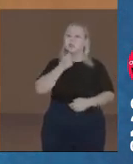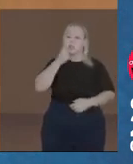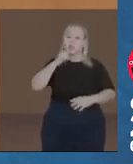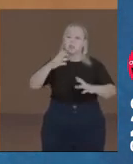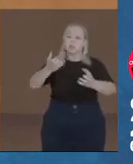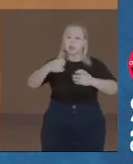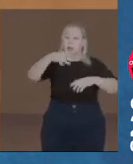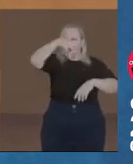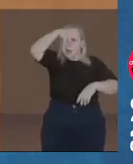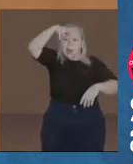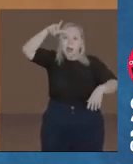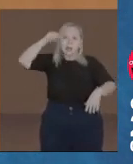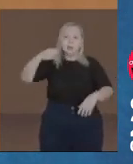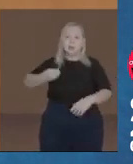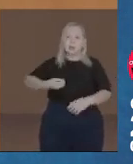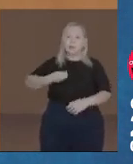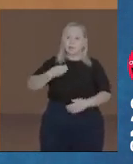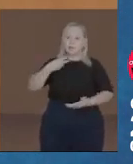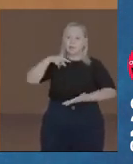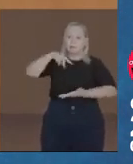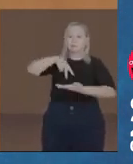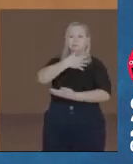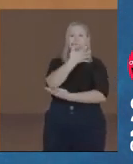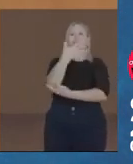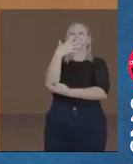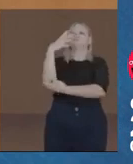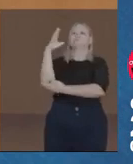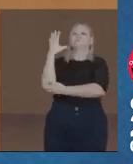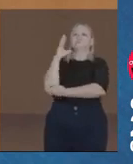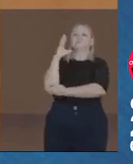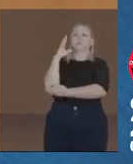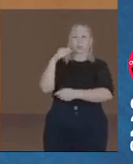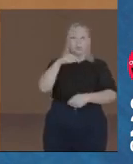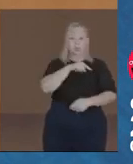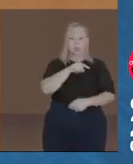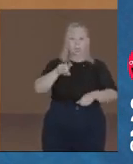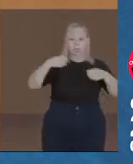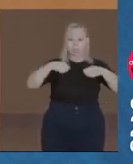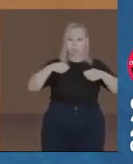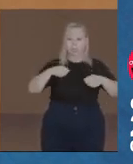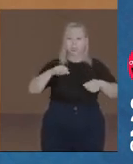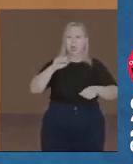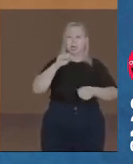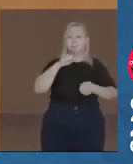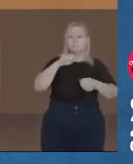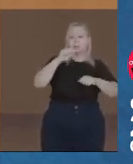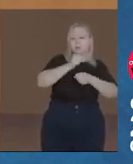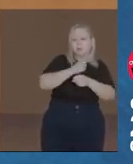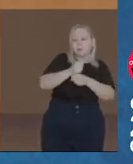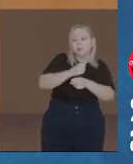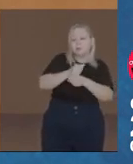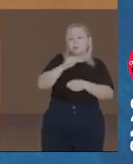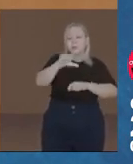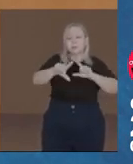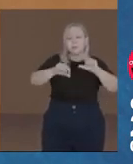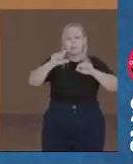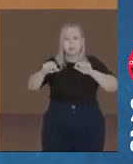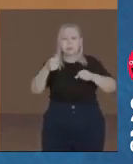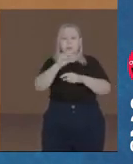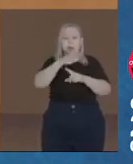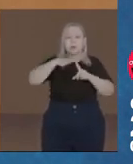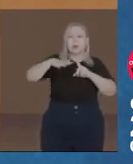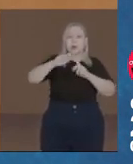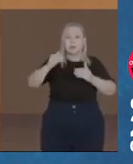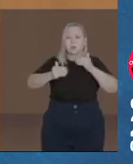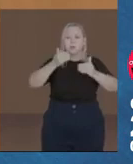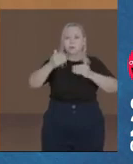ela. Acreditamos que somos capazes de construir no mundo uma economia justa, movida a energia limpa,